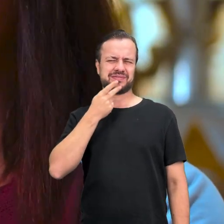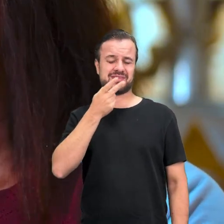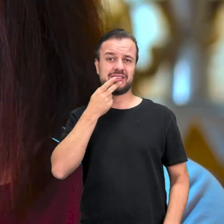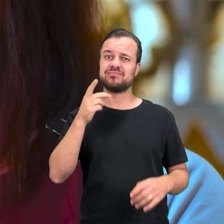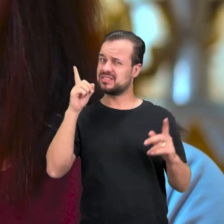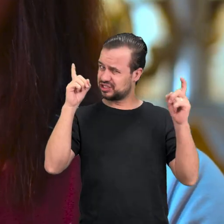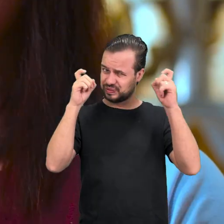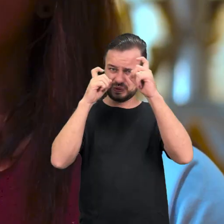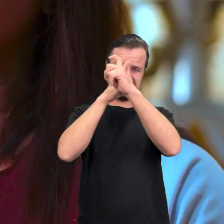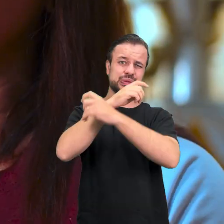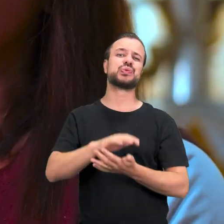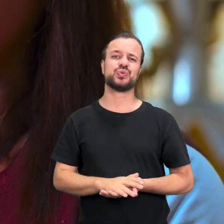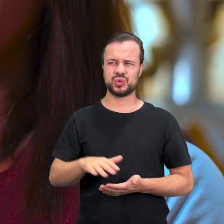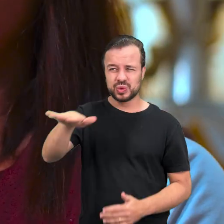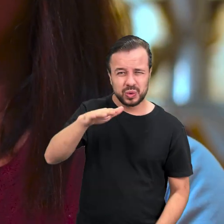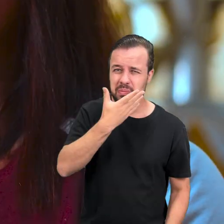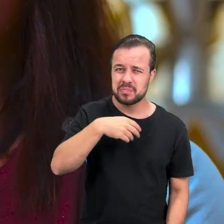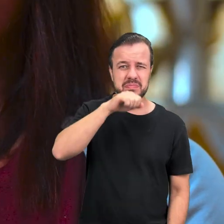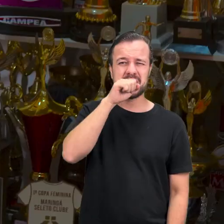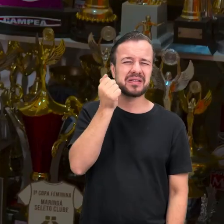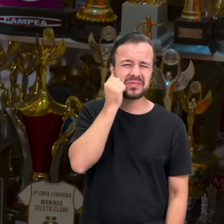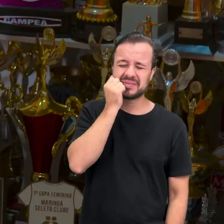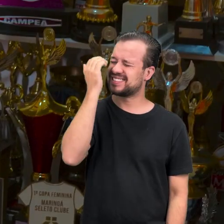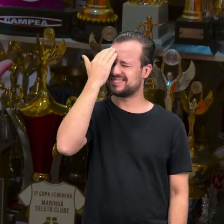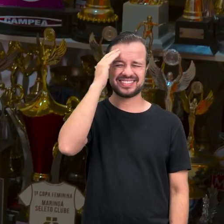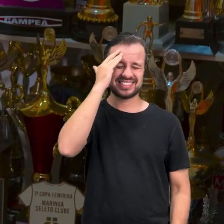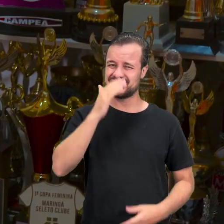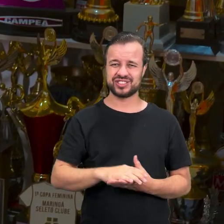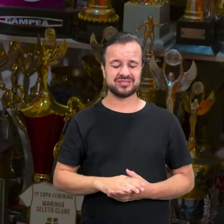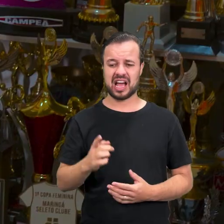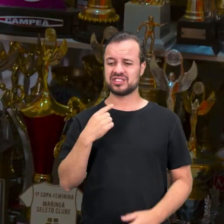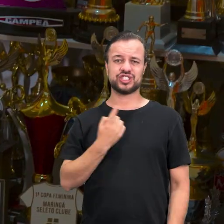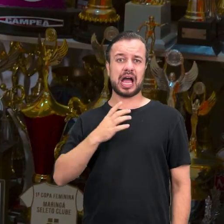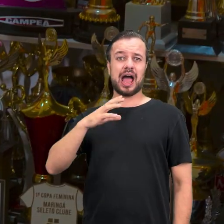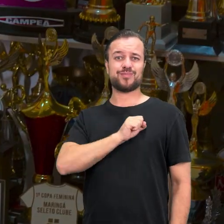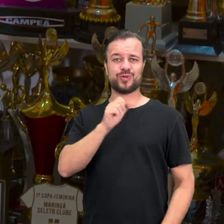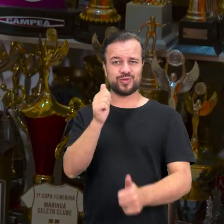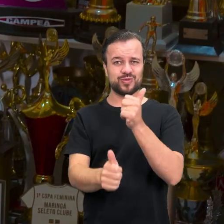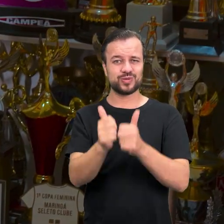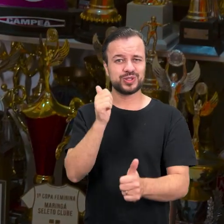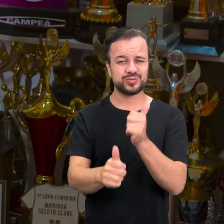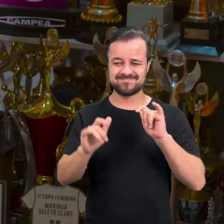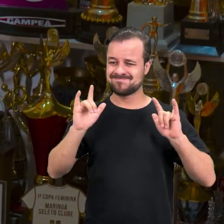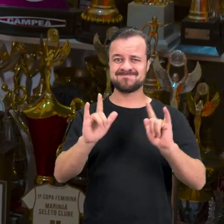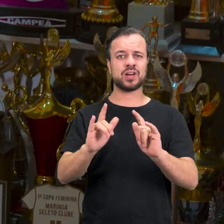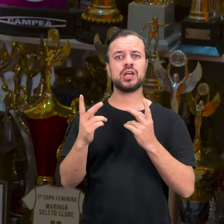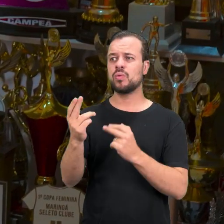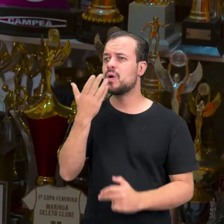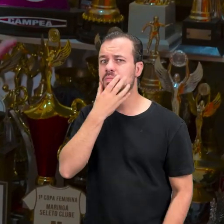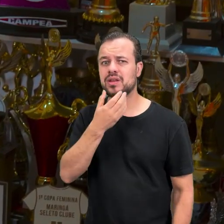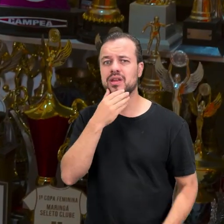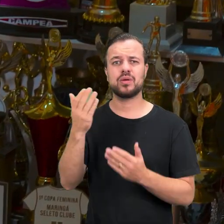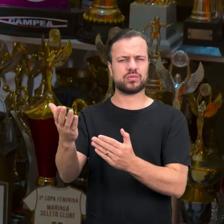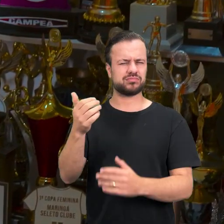muito grande, até os pais entenderem o amor que a gente sentia, que era o mesmo que os meninos sentiam, que ela